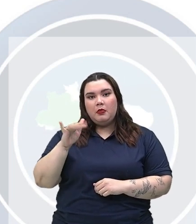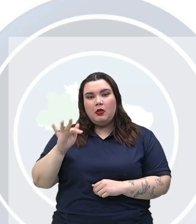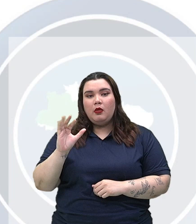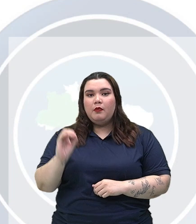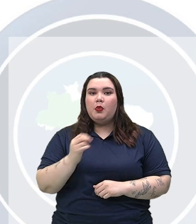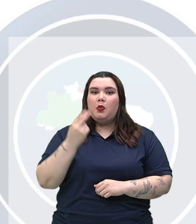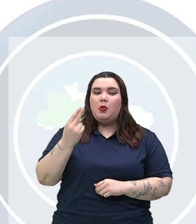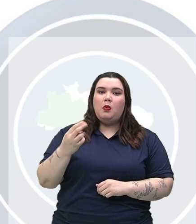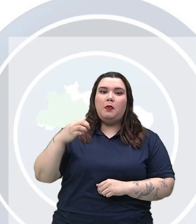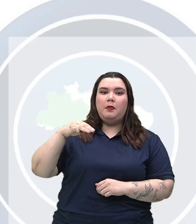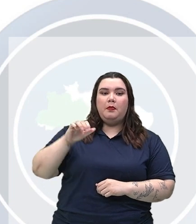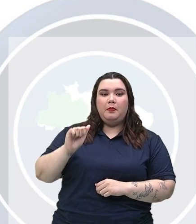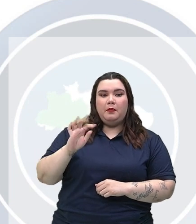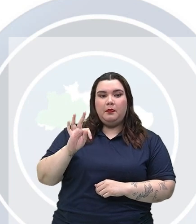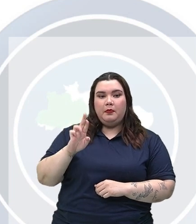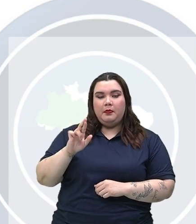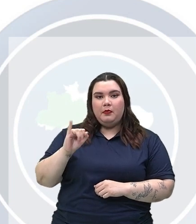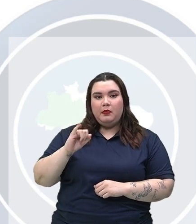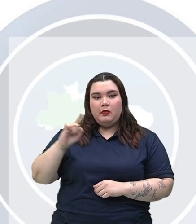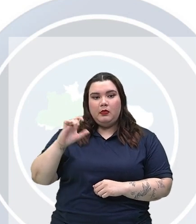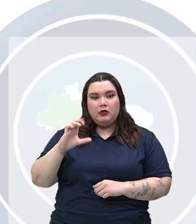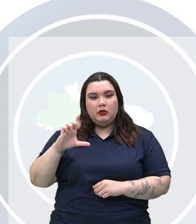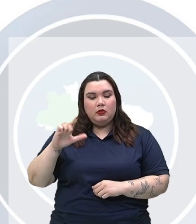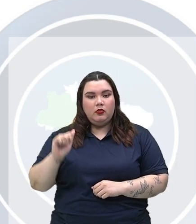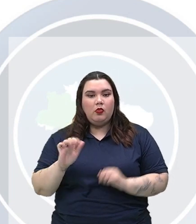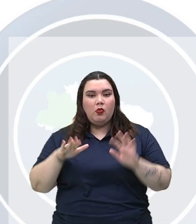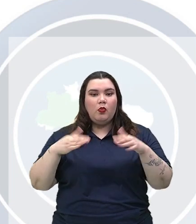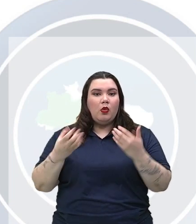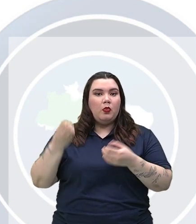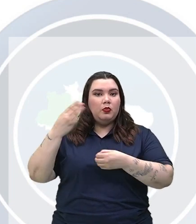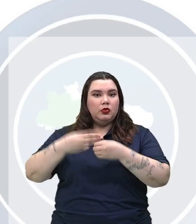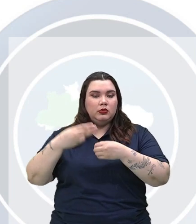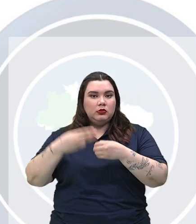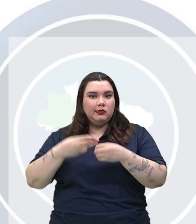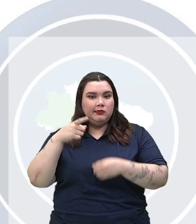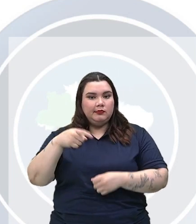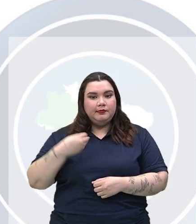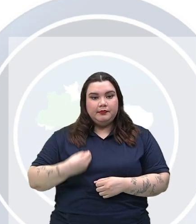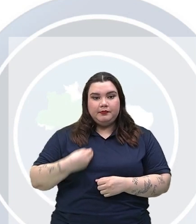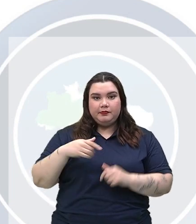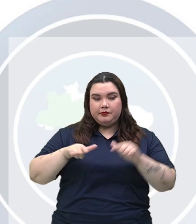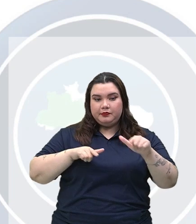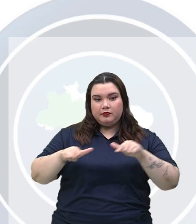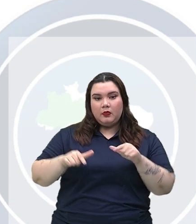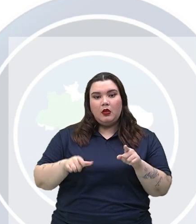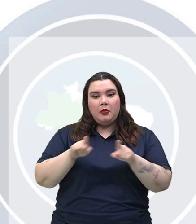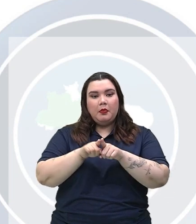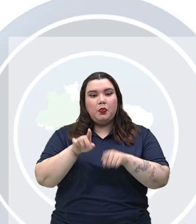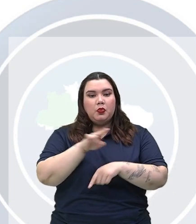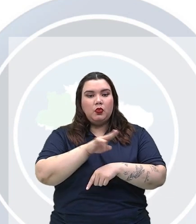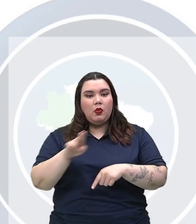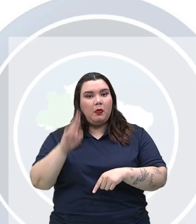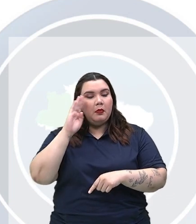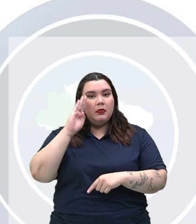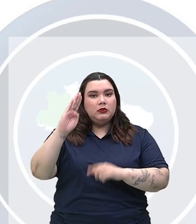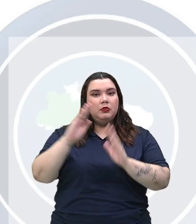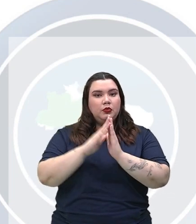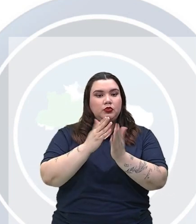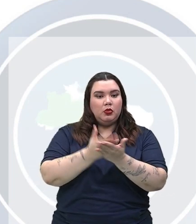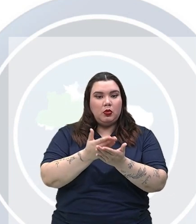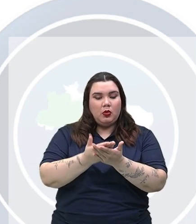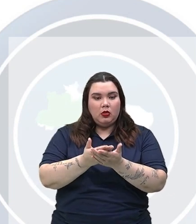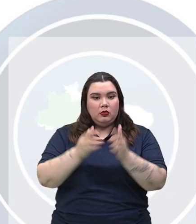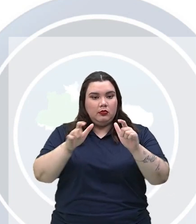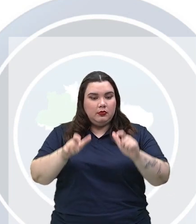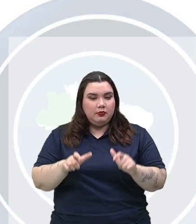serve, caso você não tenha, né, a matrícula, o município que você atua, a escola sede, tá bom?